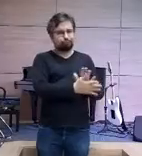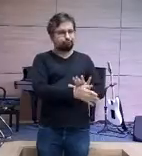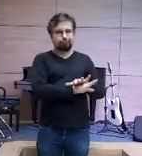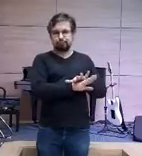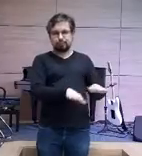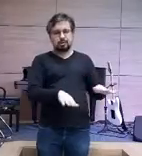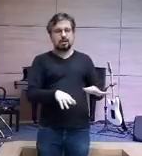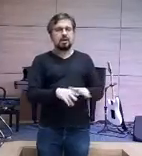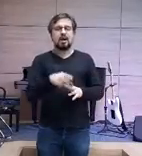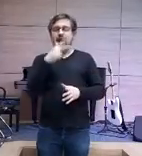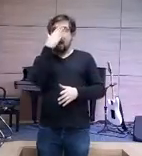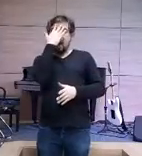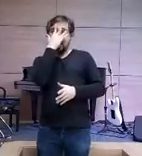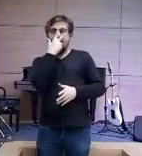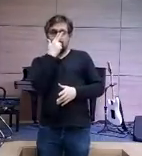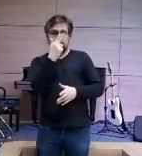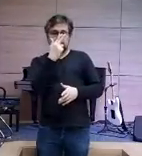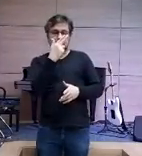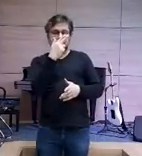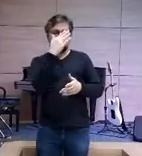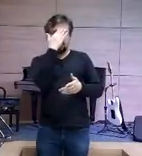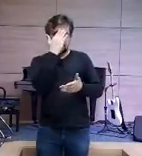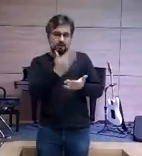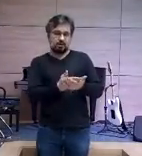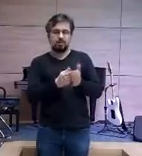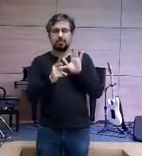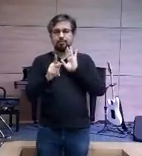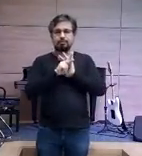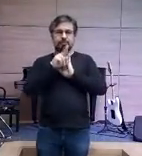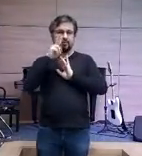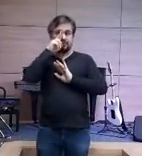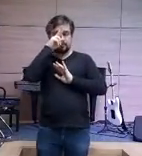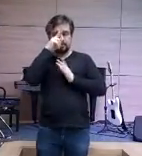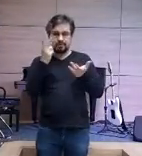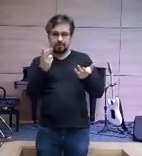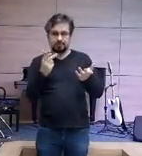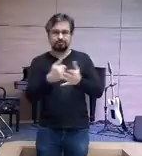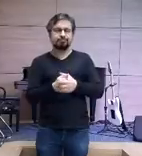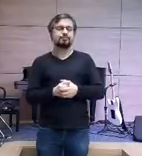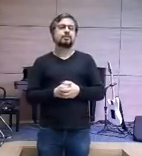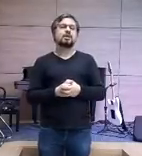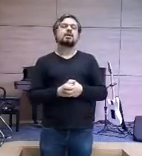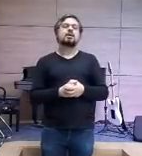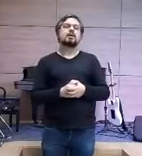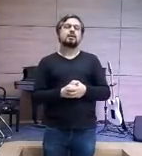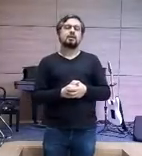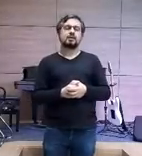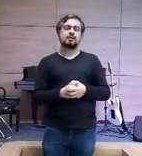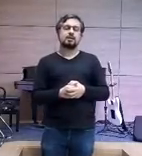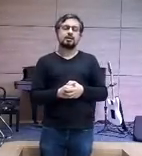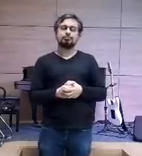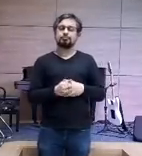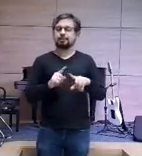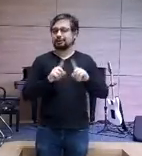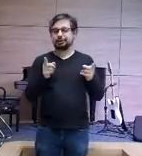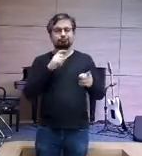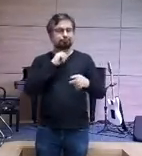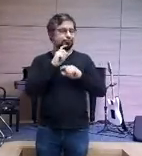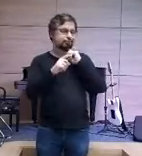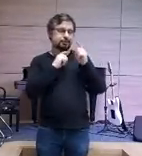embora diz houvesse transformado povo em uma nação dando-lhe uma terra para